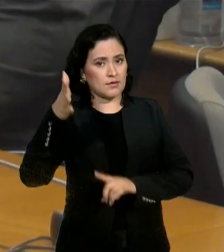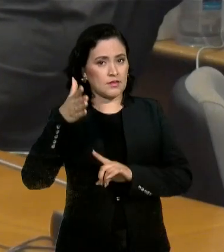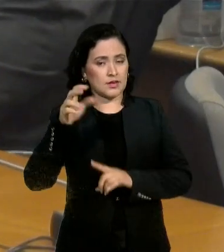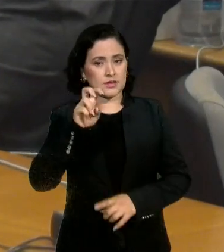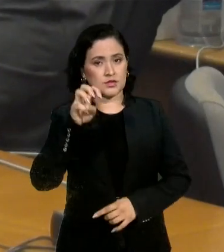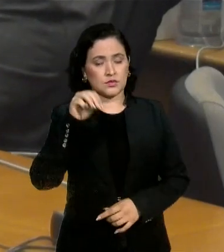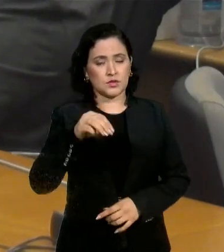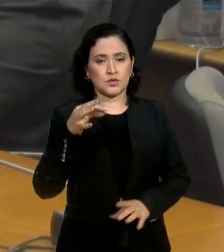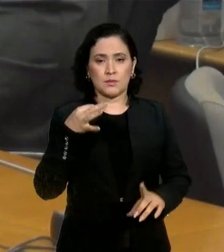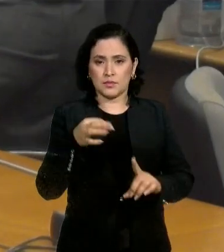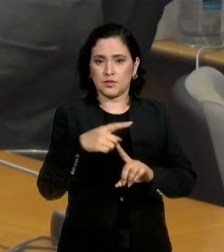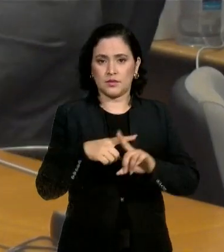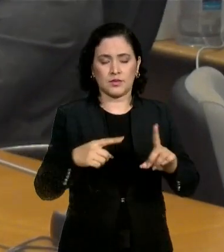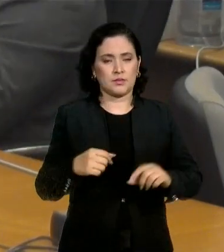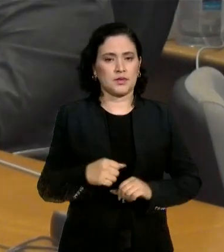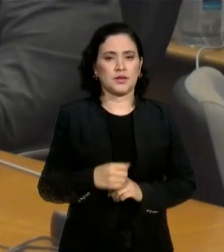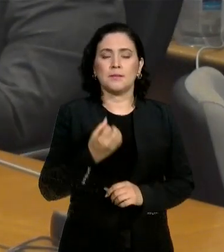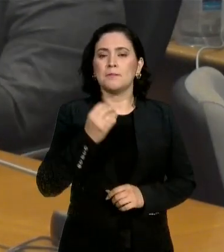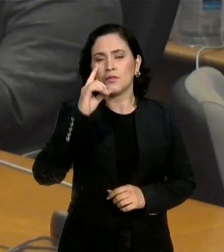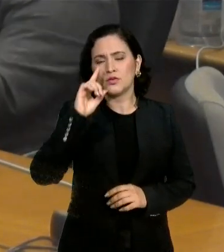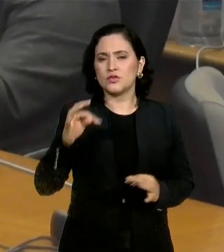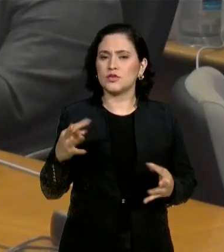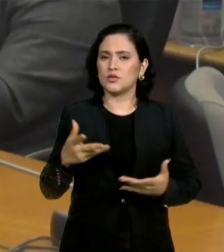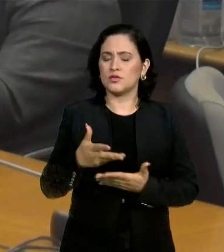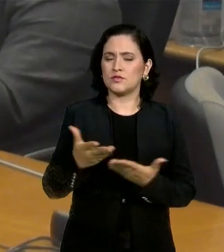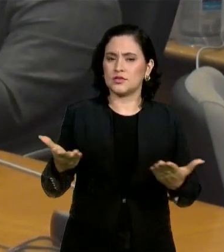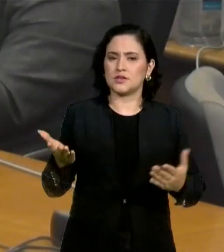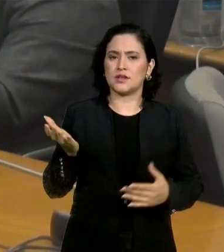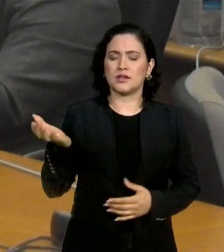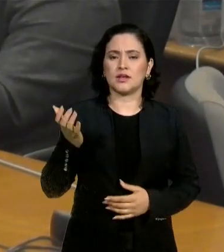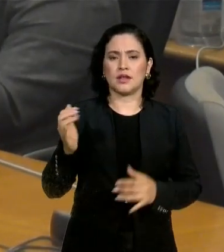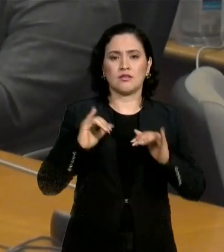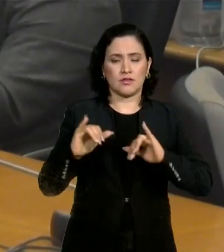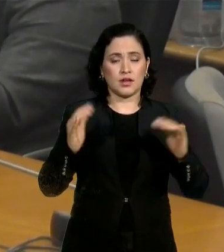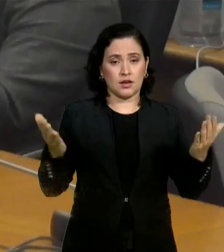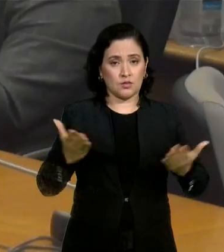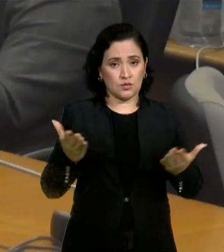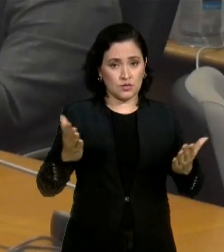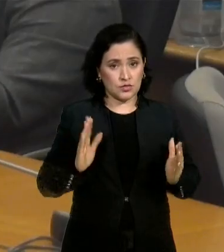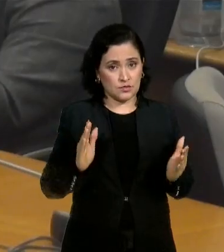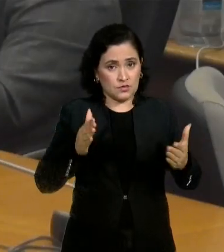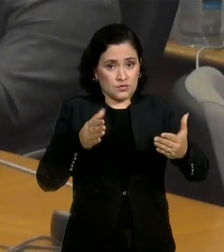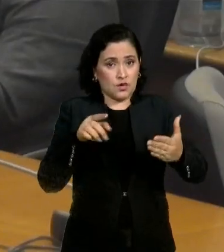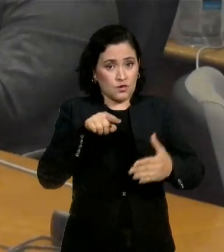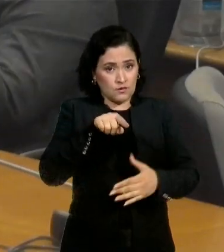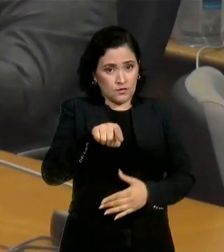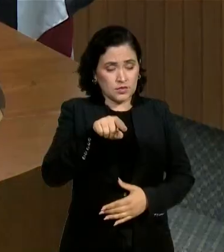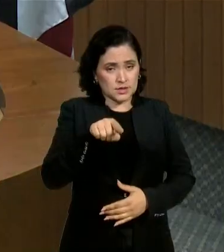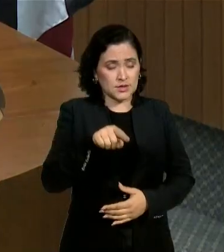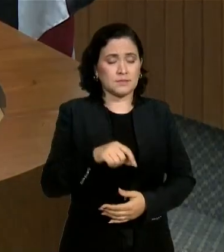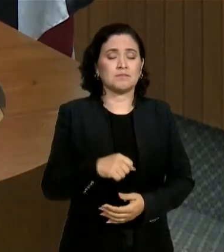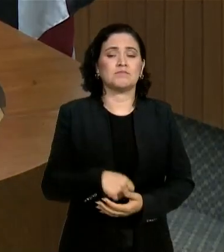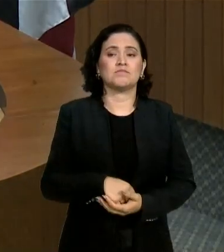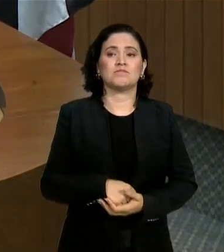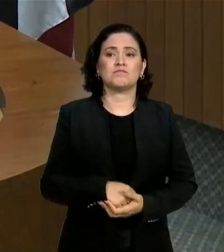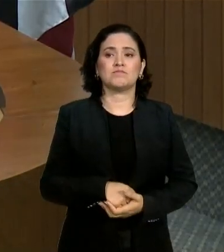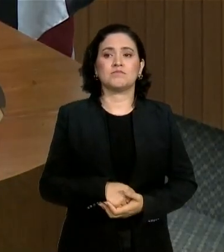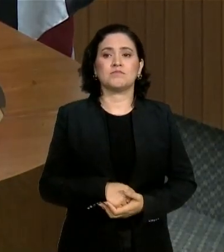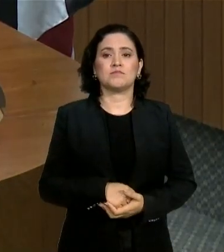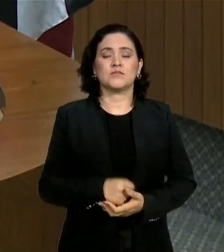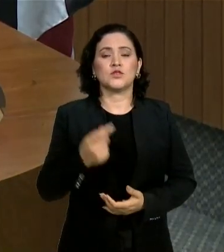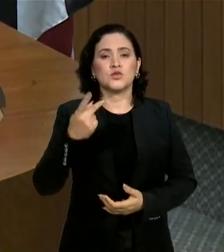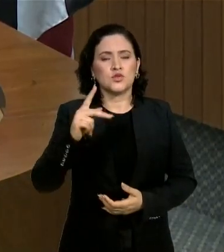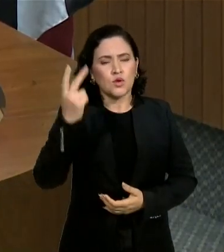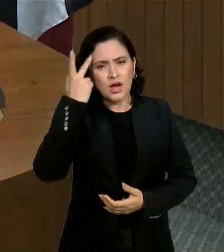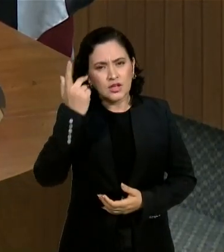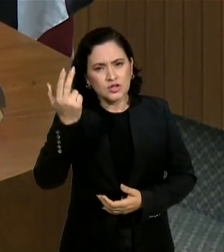Bom dia, Bandeira. Quero dedicar esse pronunciamento hoje a você aqui, a toda a sua história de